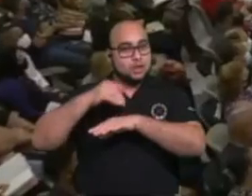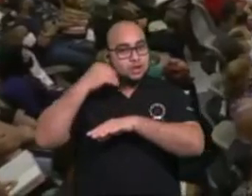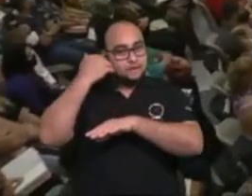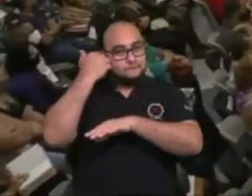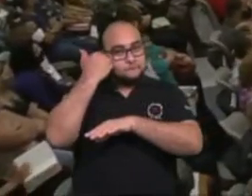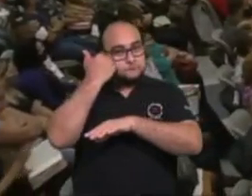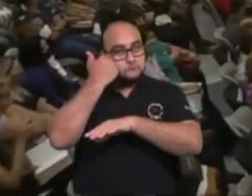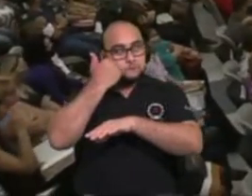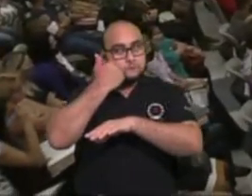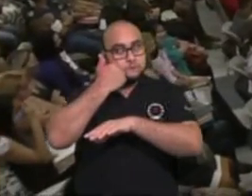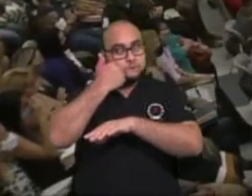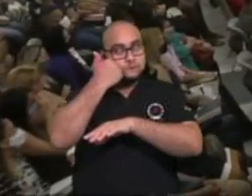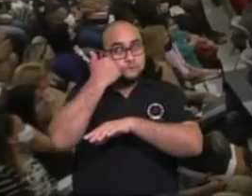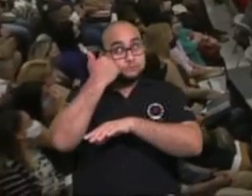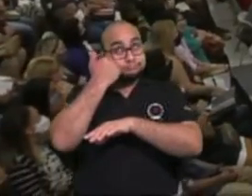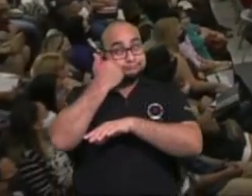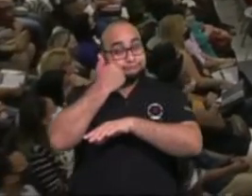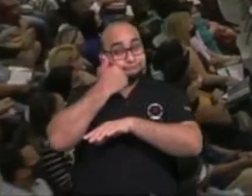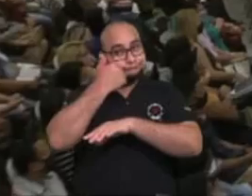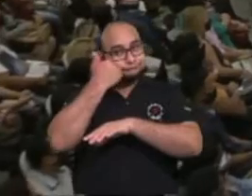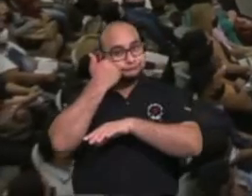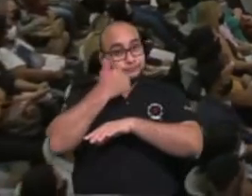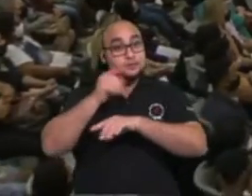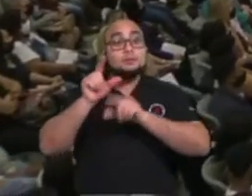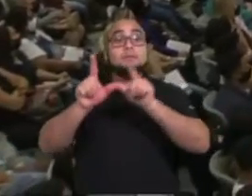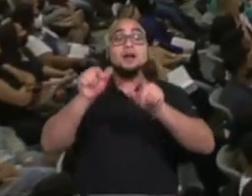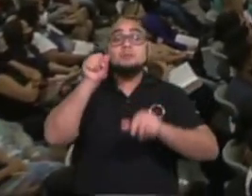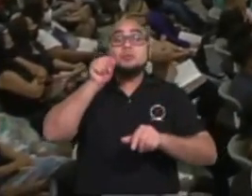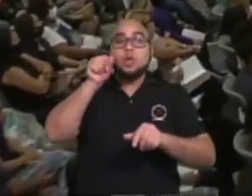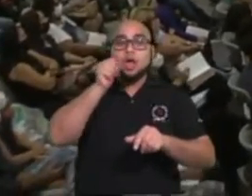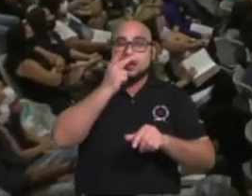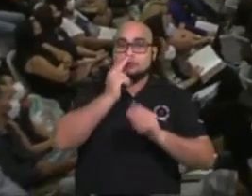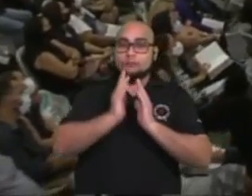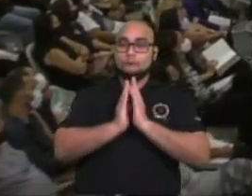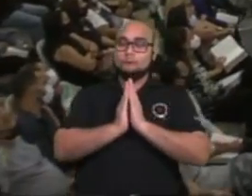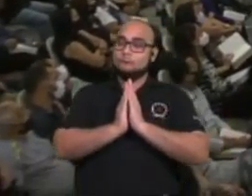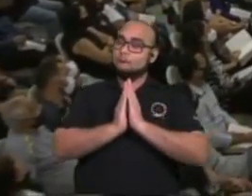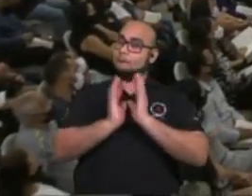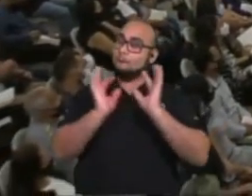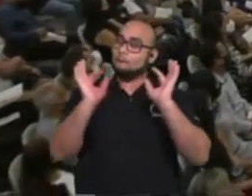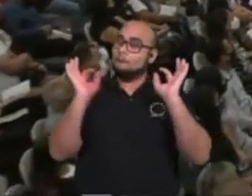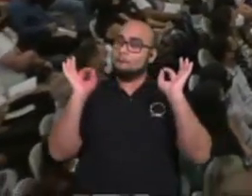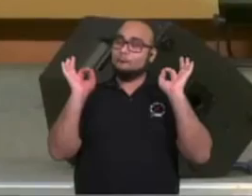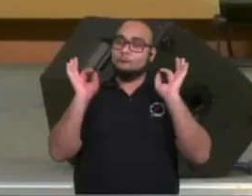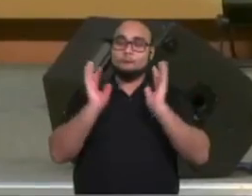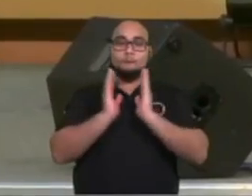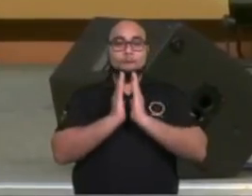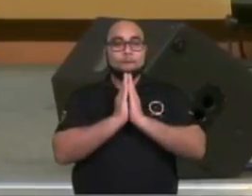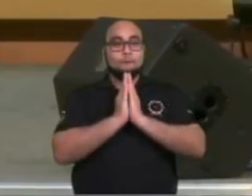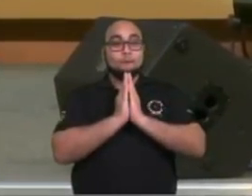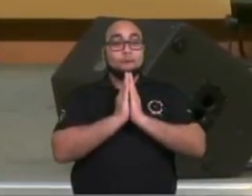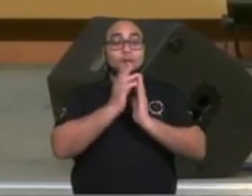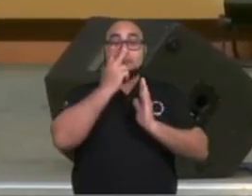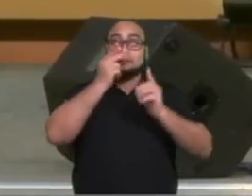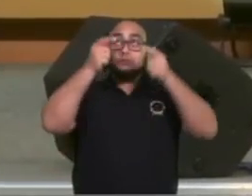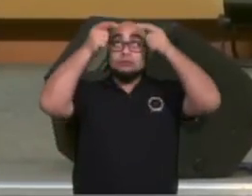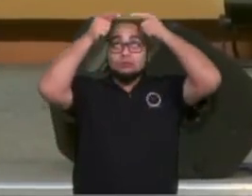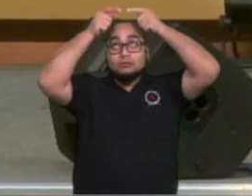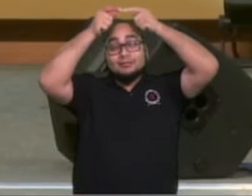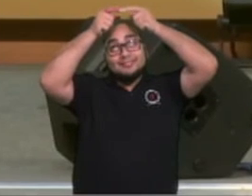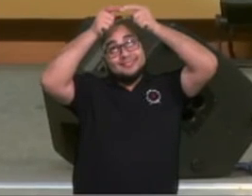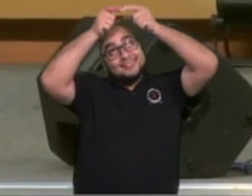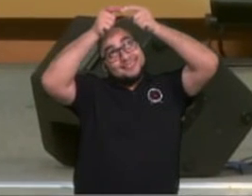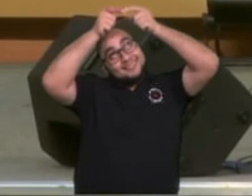é mas aquela irmã parece até Madre Teresa de Calcutá Parece até que tem uma auréola Zinho na cabeça